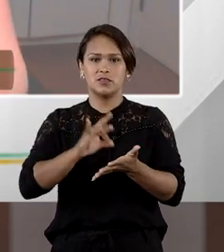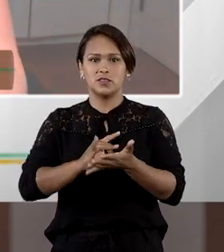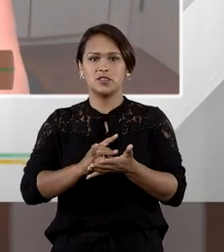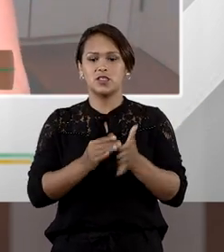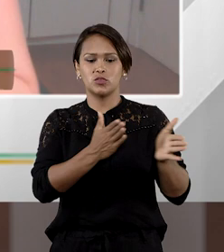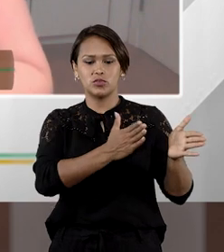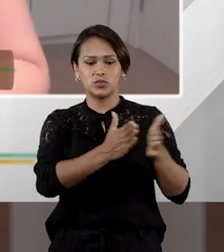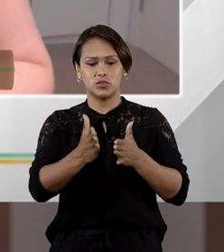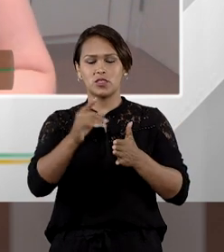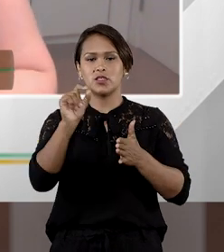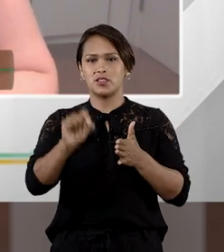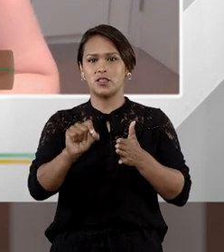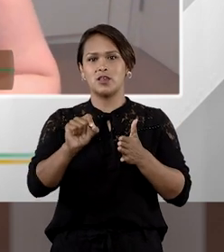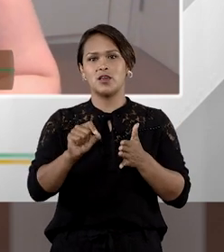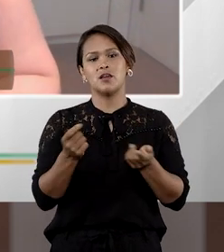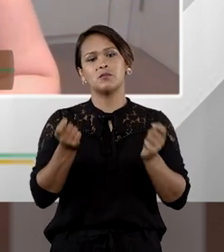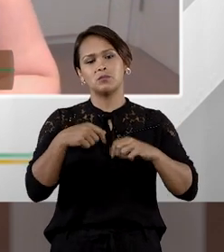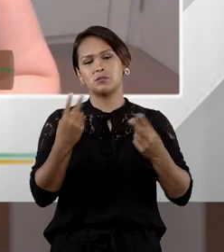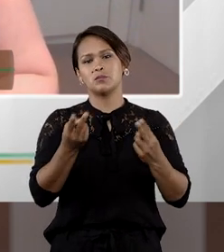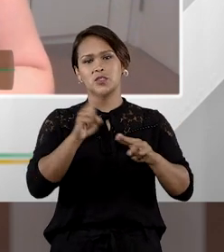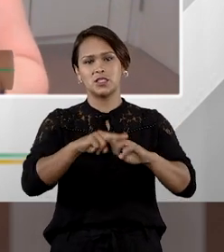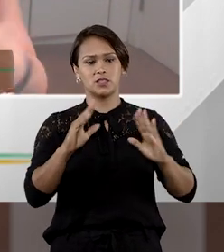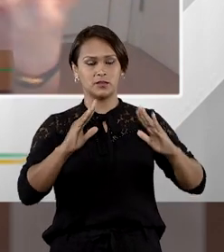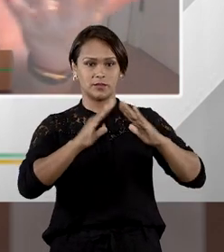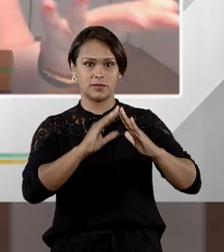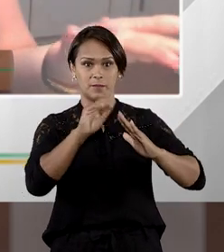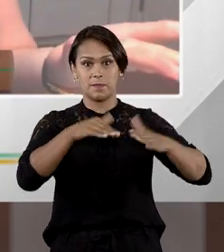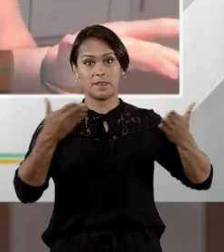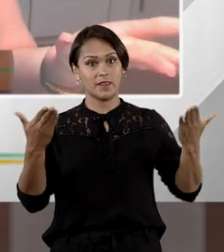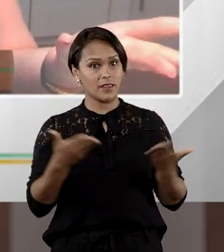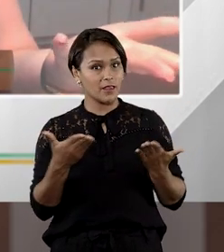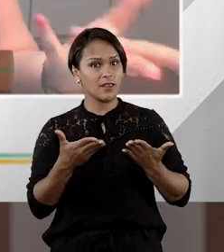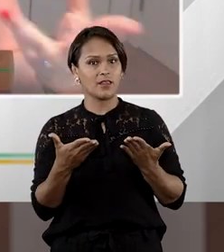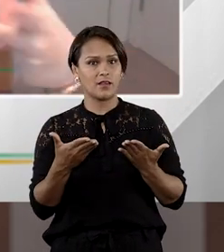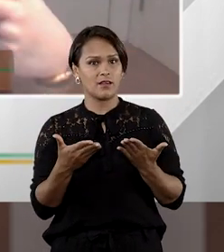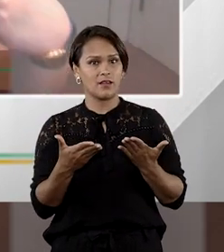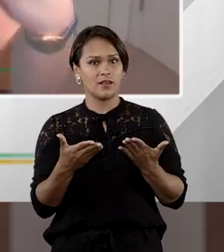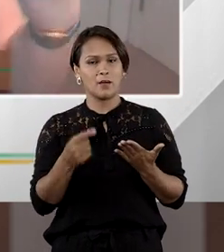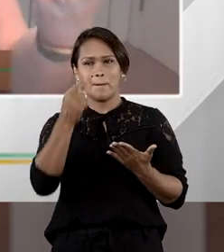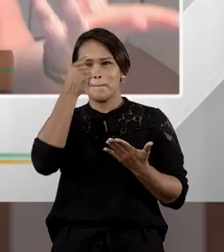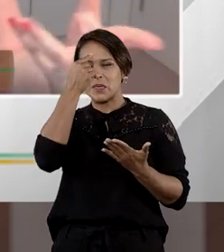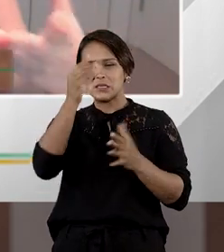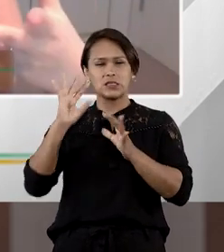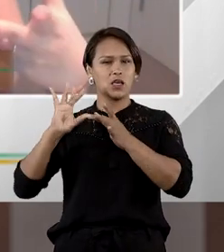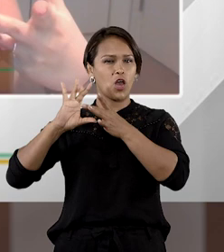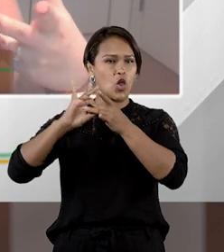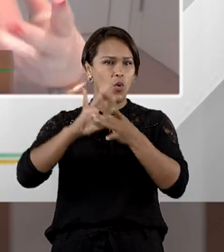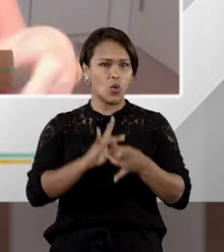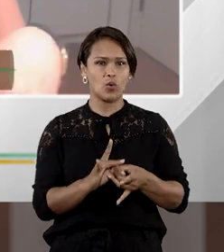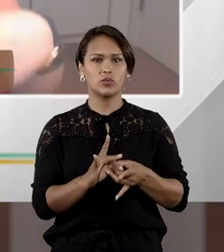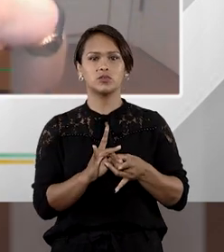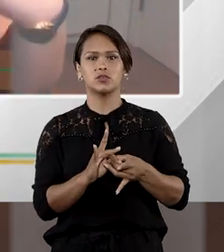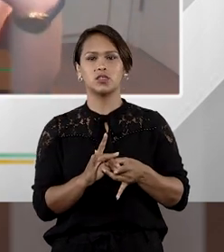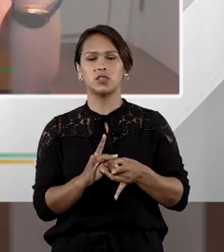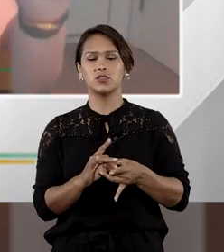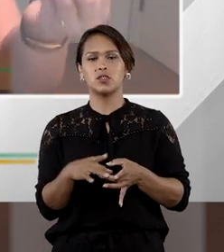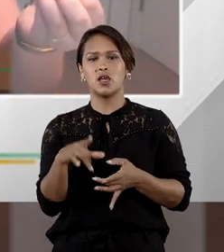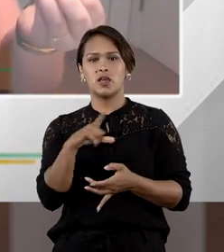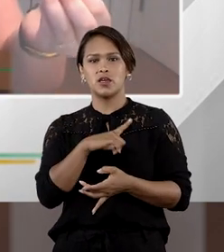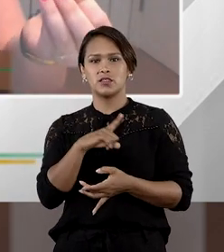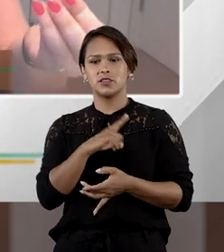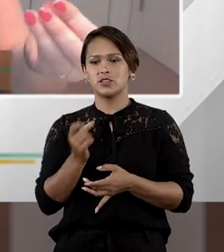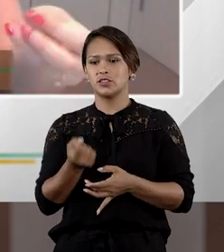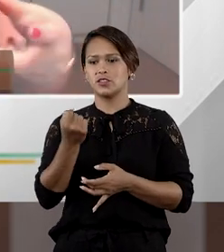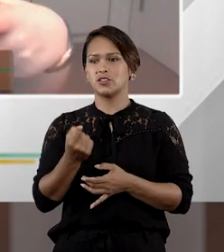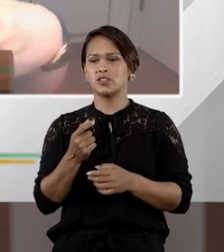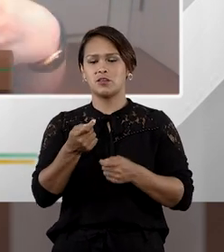né, o direcionamento para a prisão domiciliar. Agora, né, pensando num contexto em que a gente tem